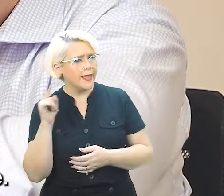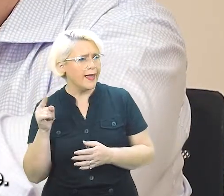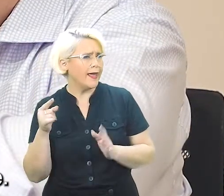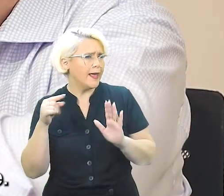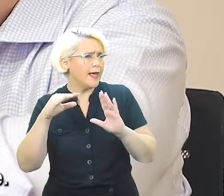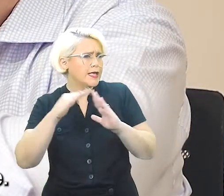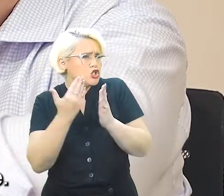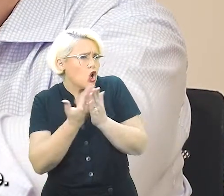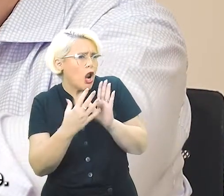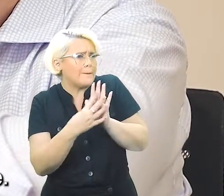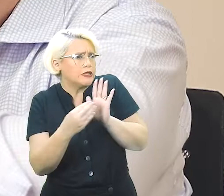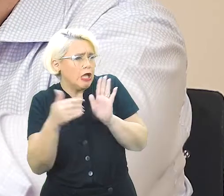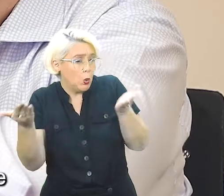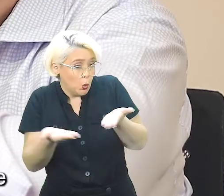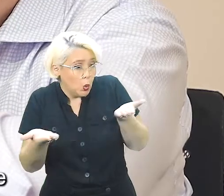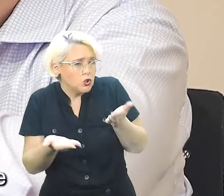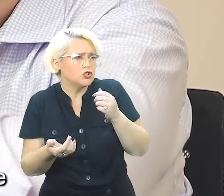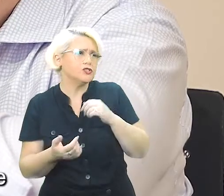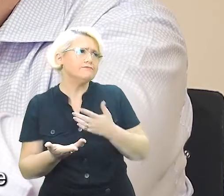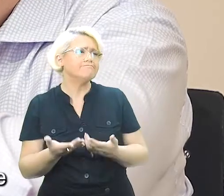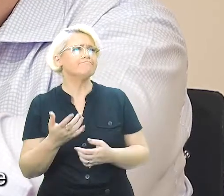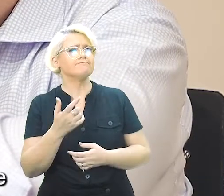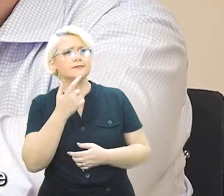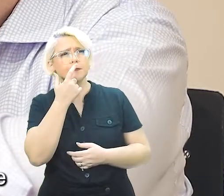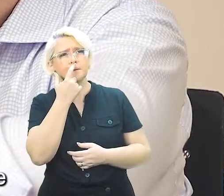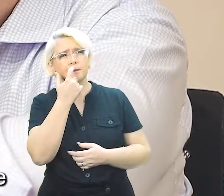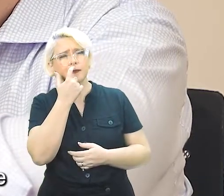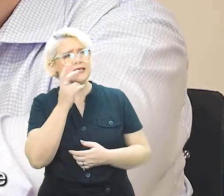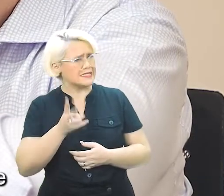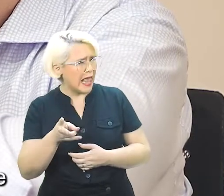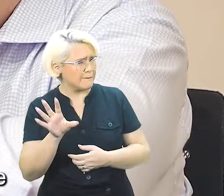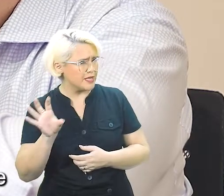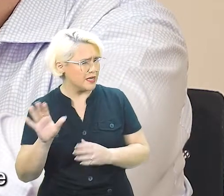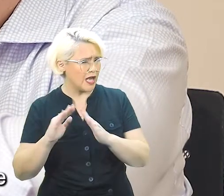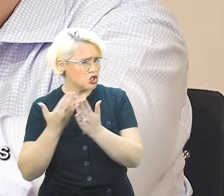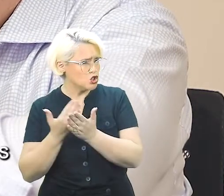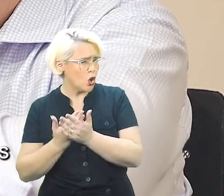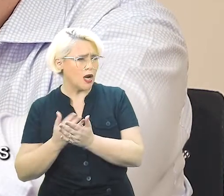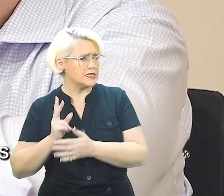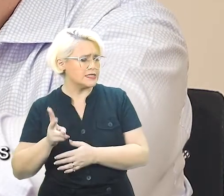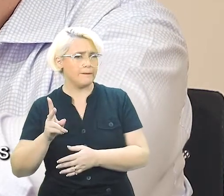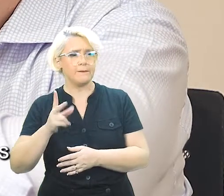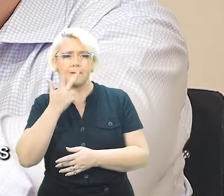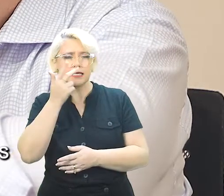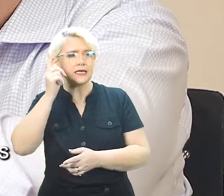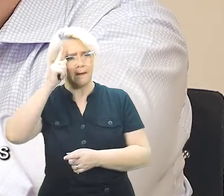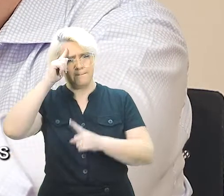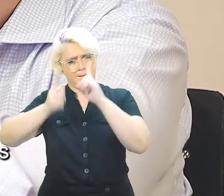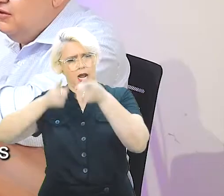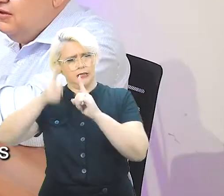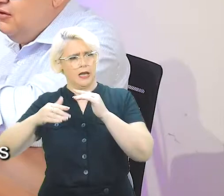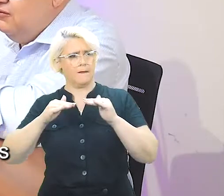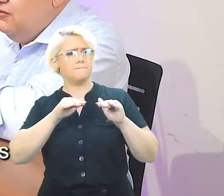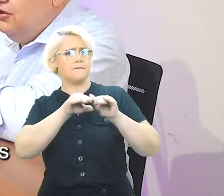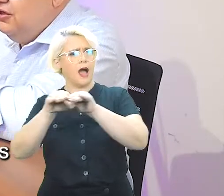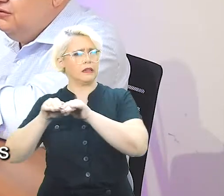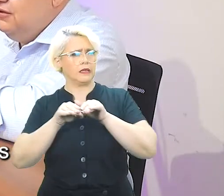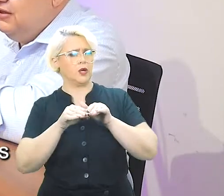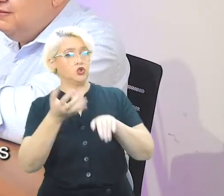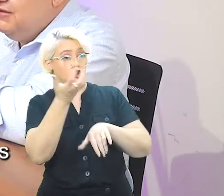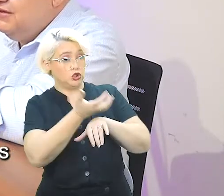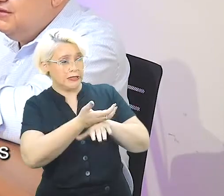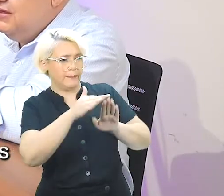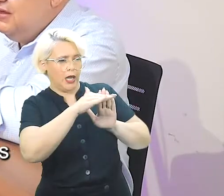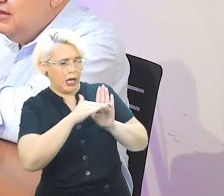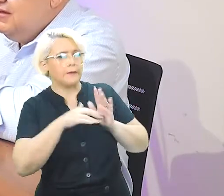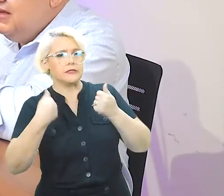da escola que nós temos hoje, mas assim, desde sempre, a escola sempre impôs um padrão, um currículo